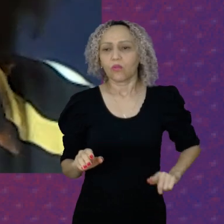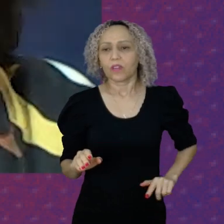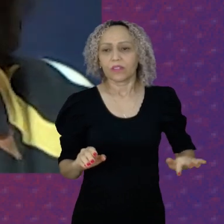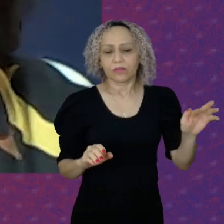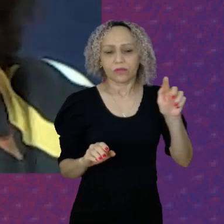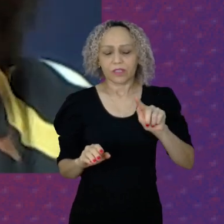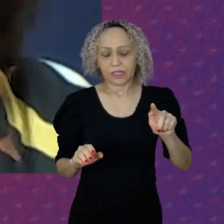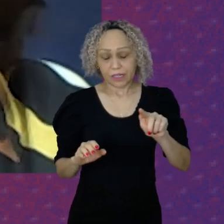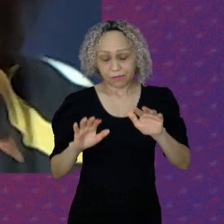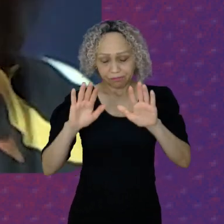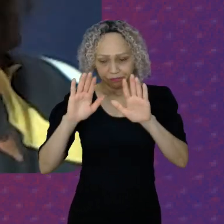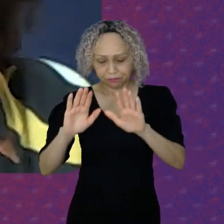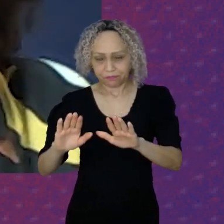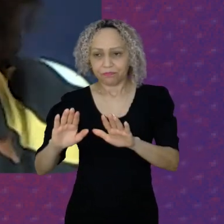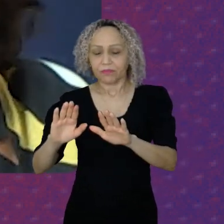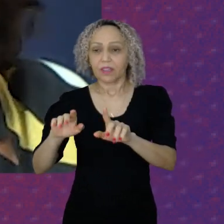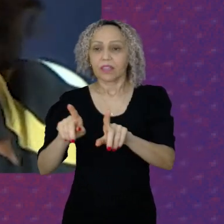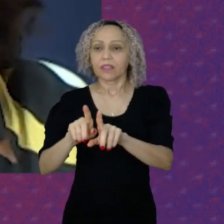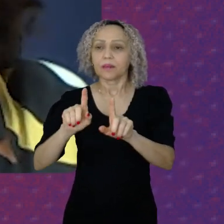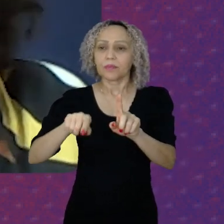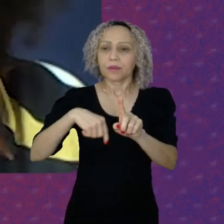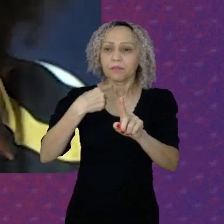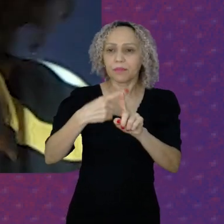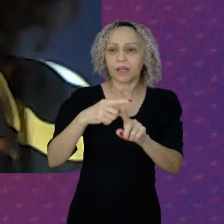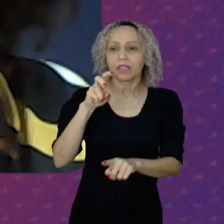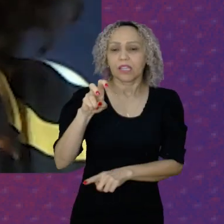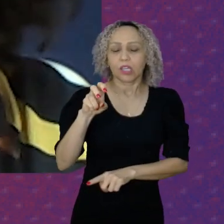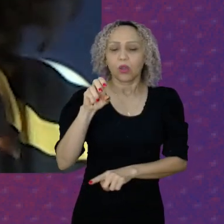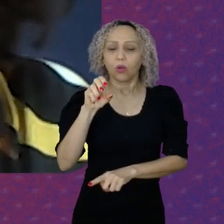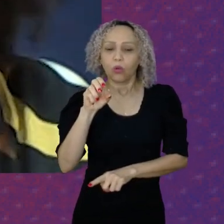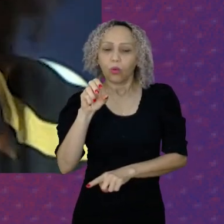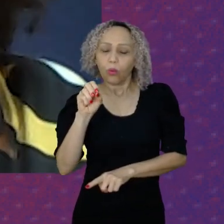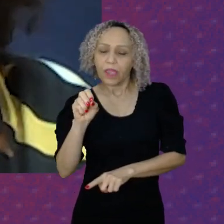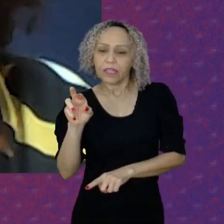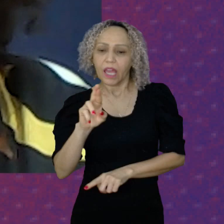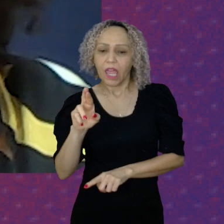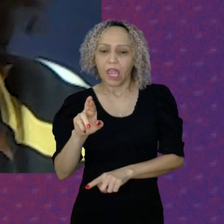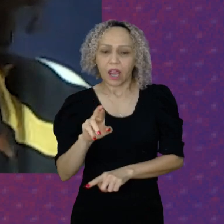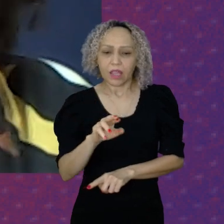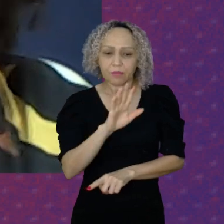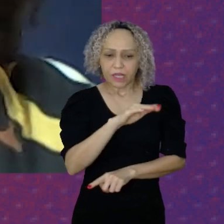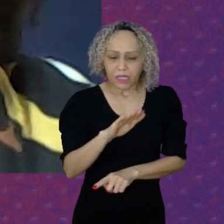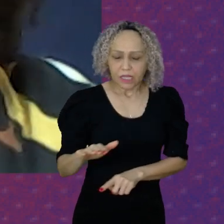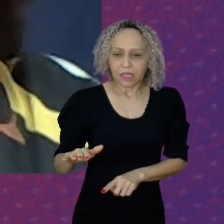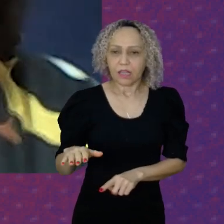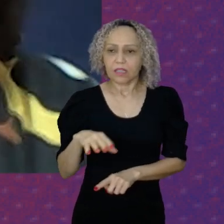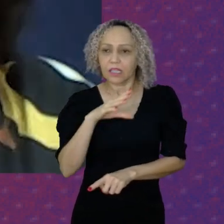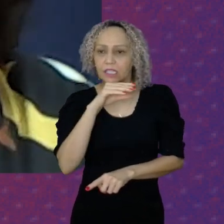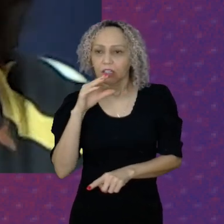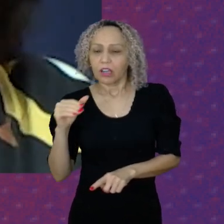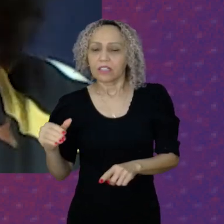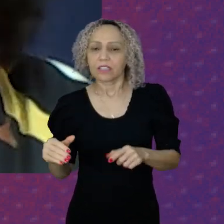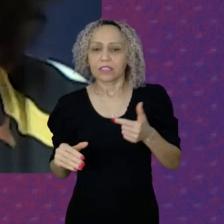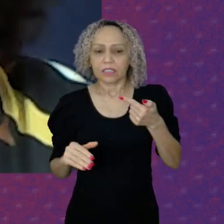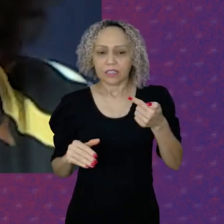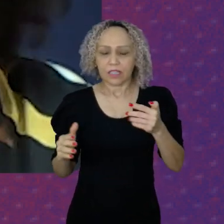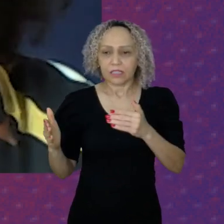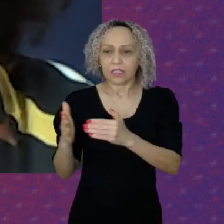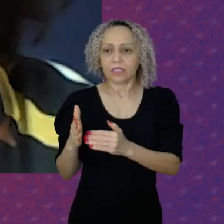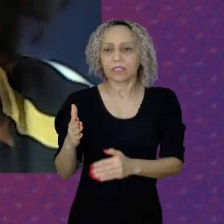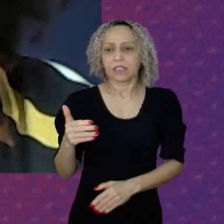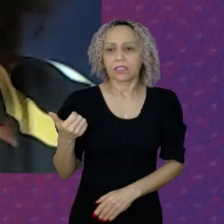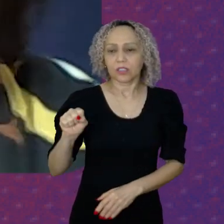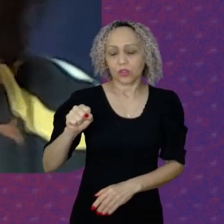para as crianças e adolescentes, né, de 7 a 18 anos, e também R$50